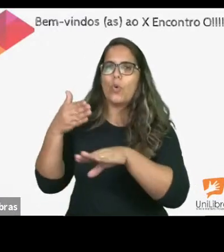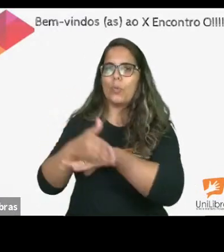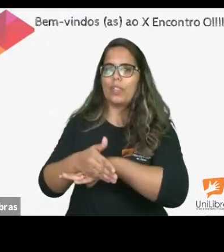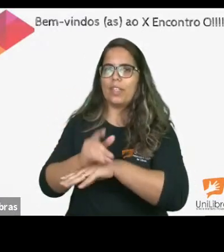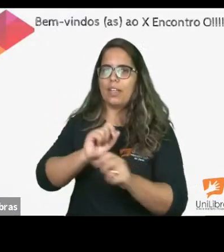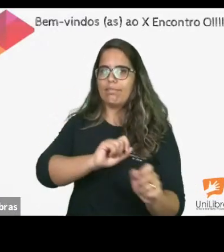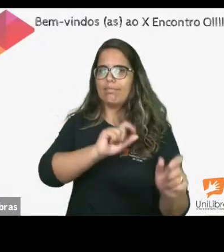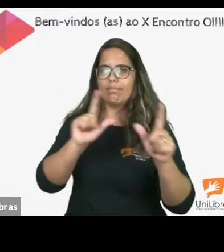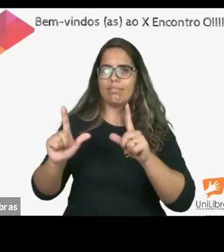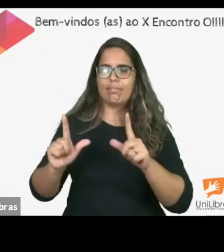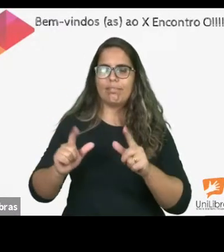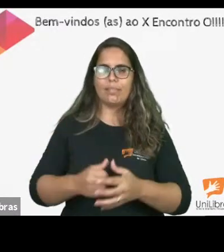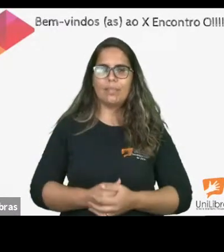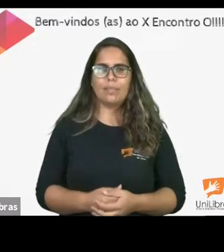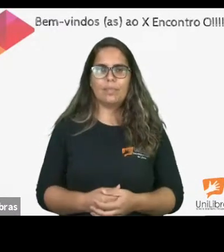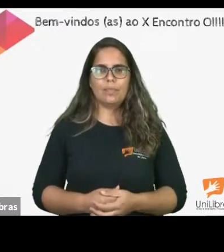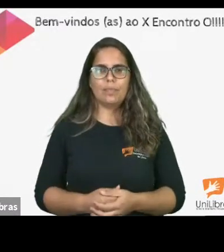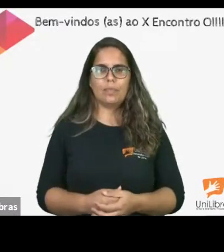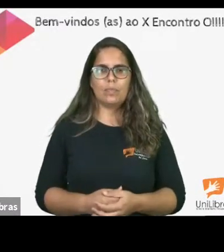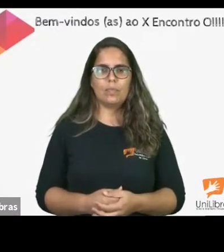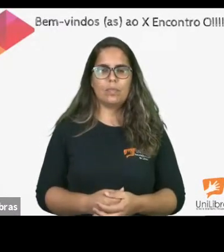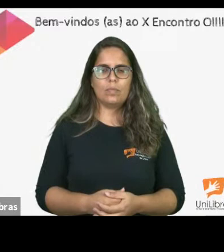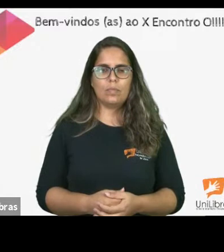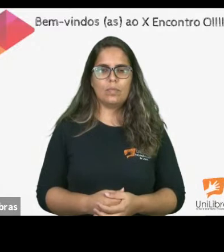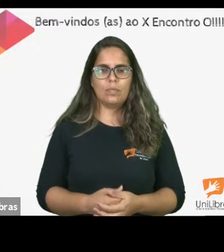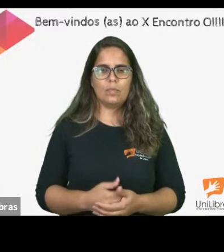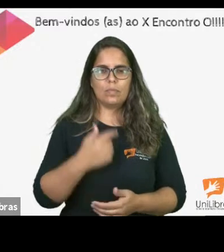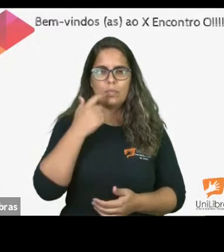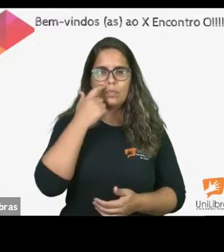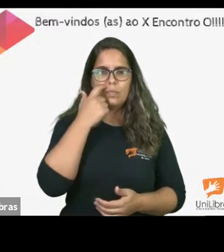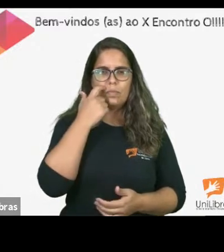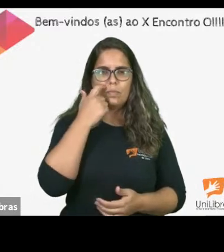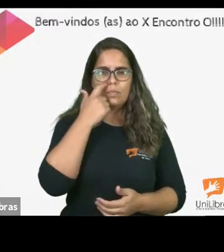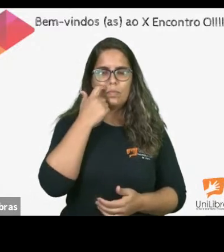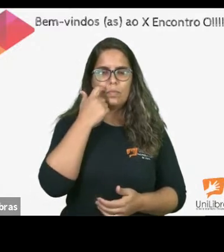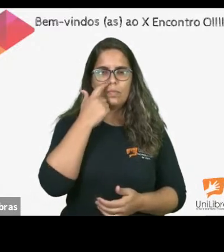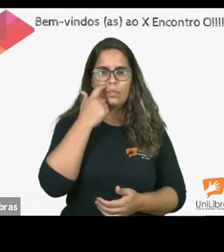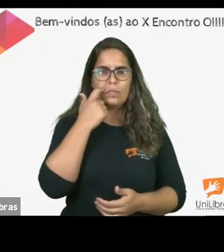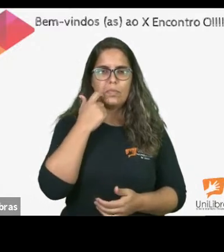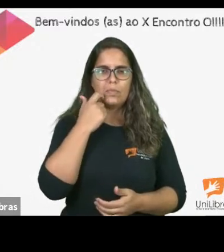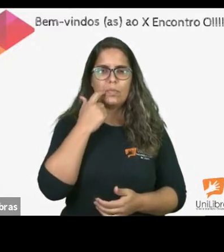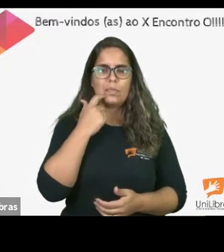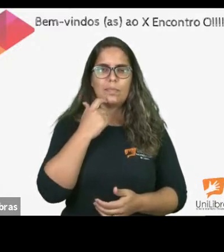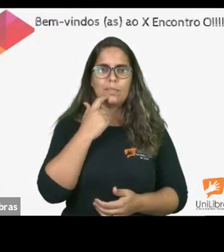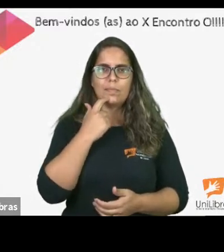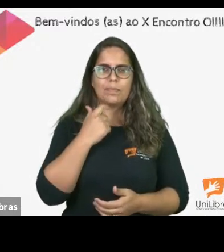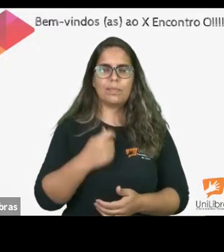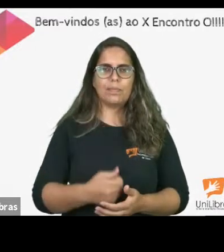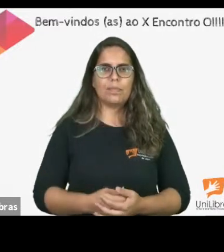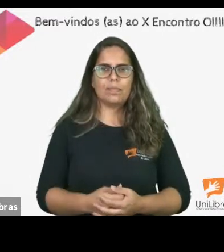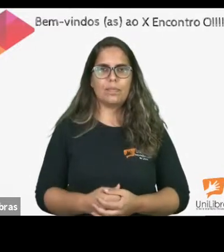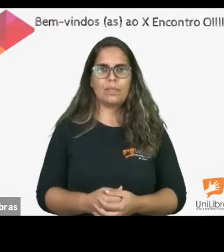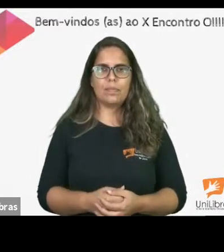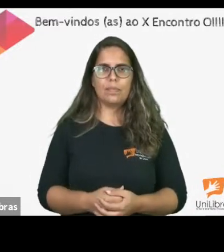das imagens tem um quadrinho verde com uma setinha. Ali você tem que clicar.